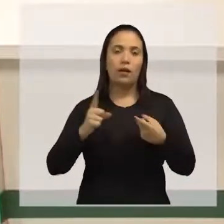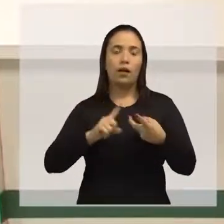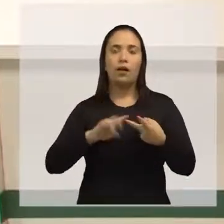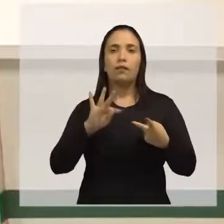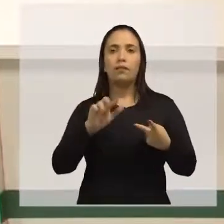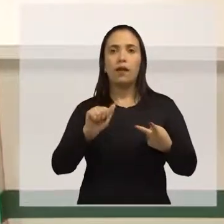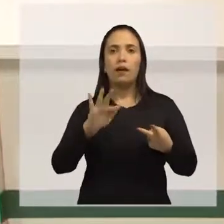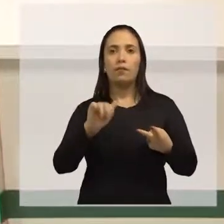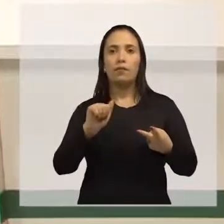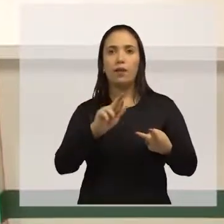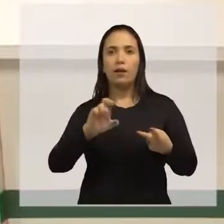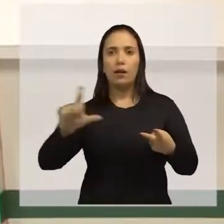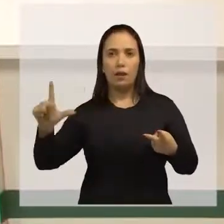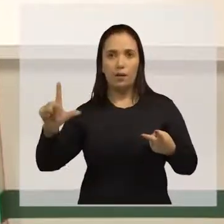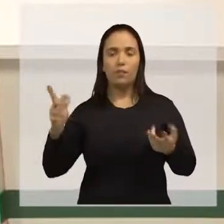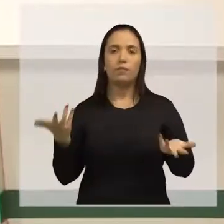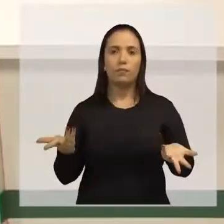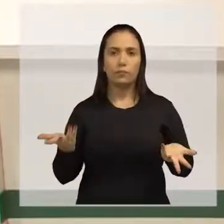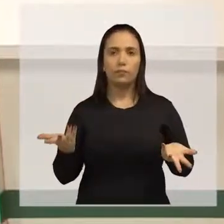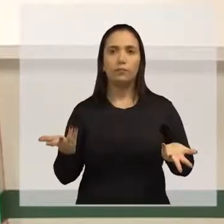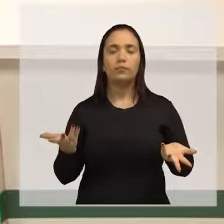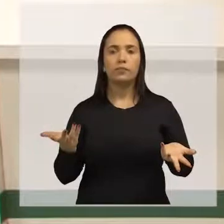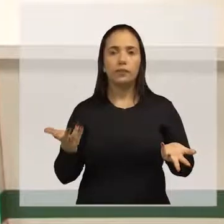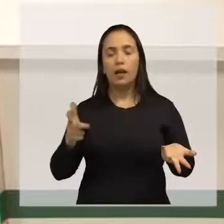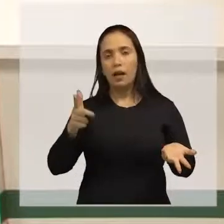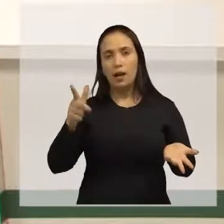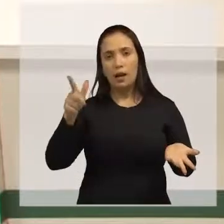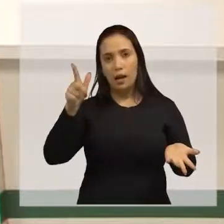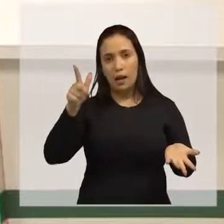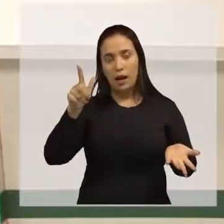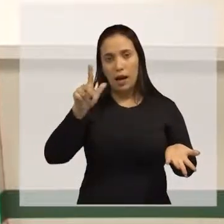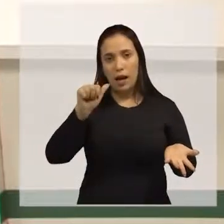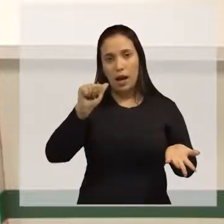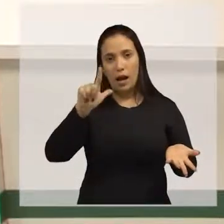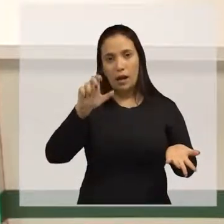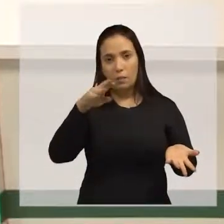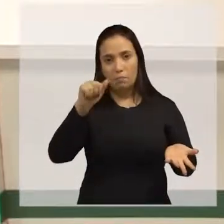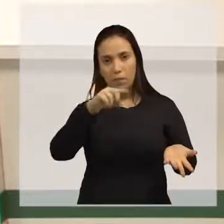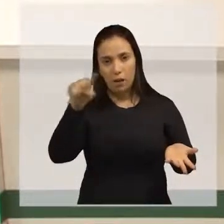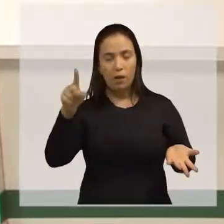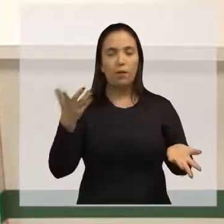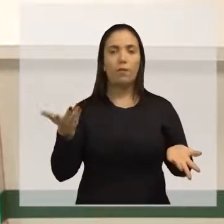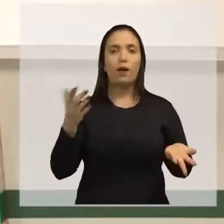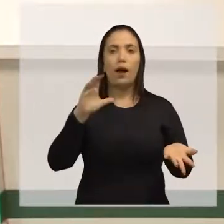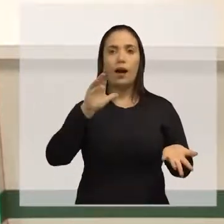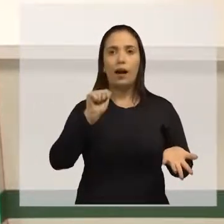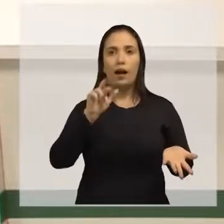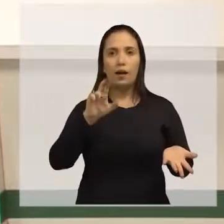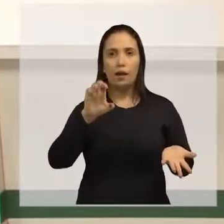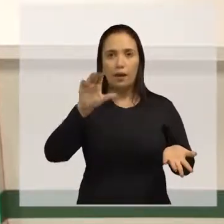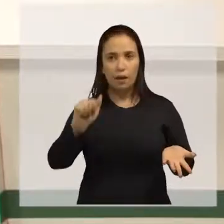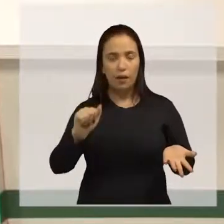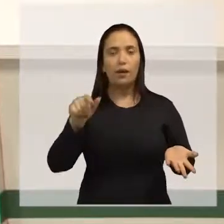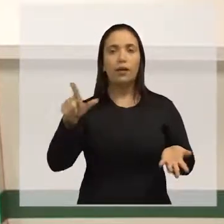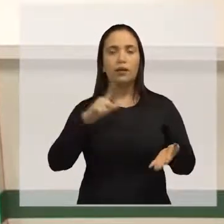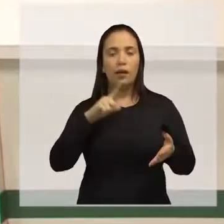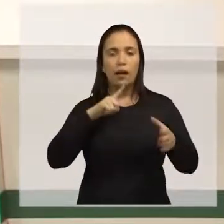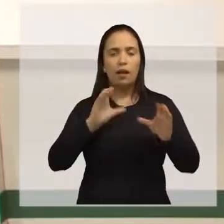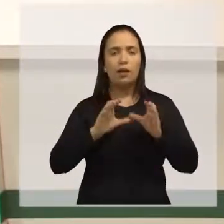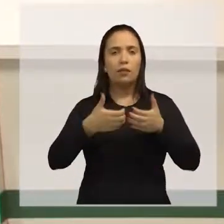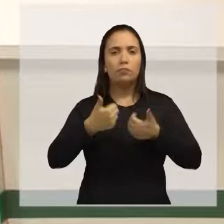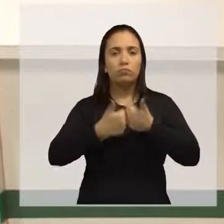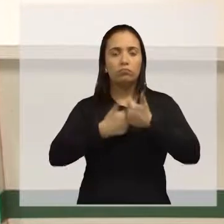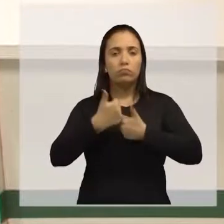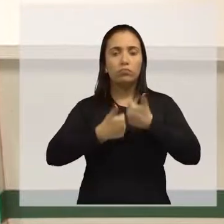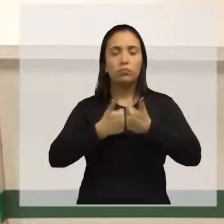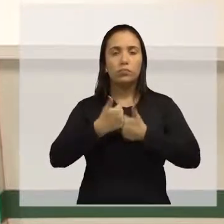que desmanchava no meio do campo. Tafarel, Alemão, Careca. E nossos atacantes, você se lembra muito bem, era Romário e Bebeto, é